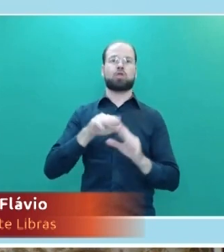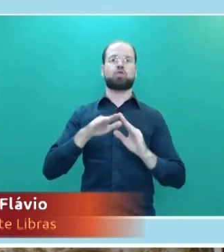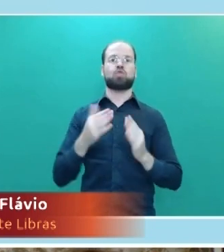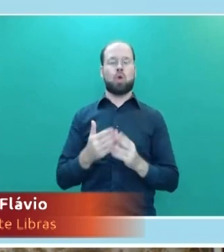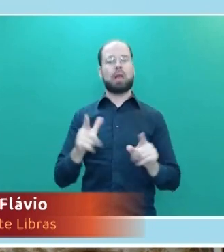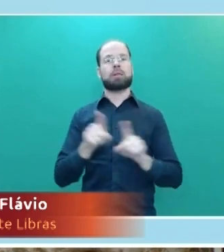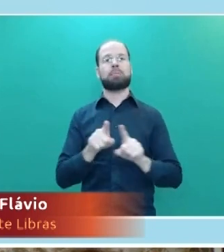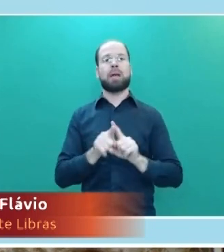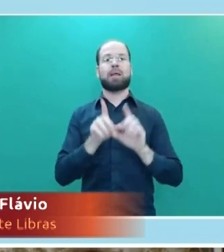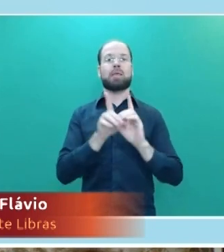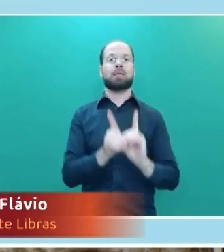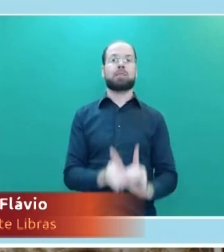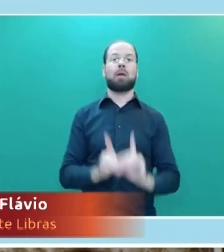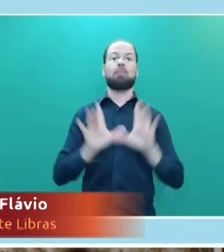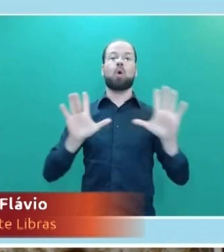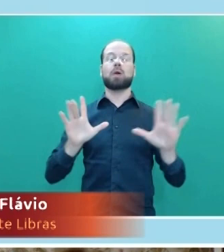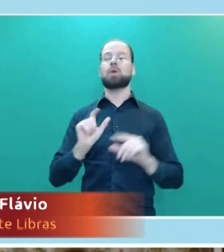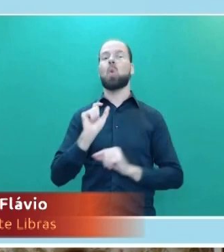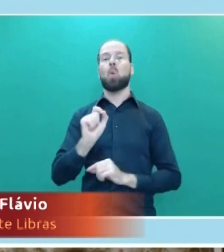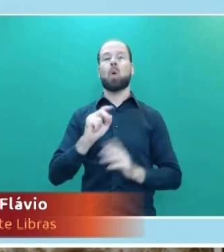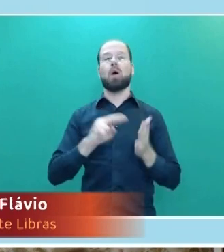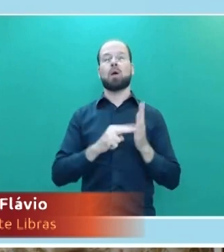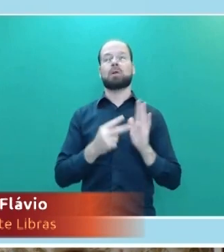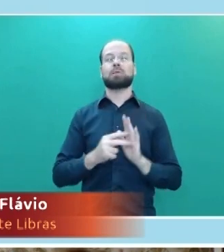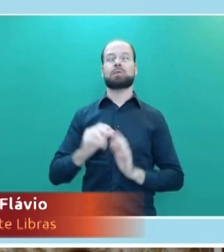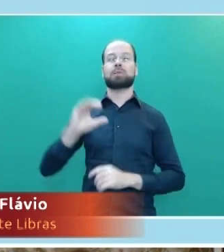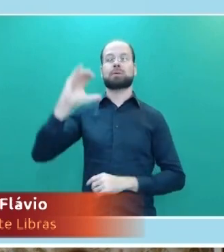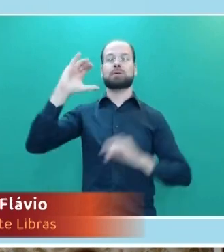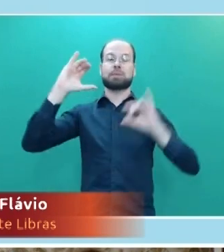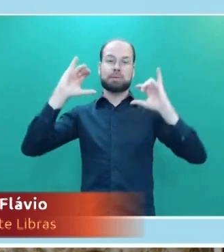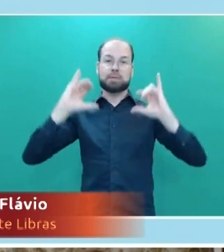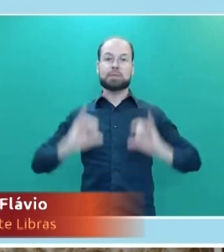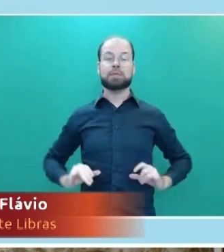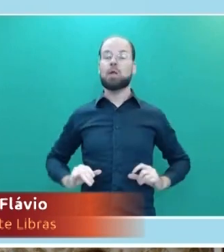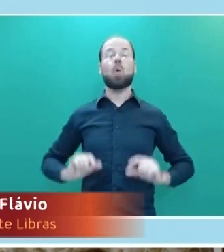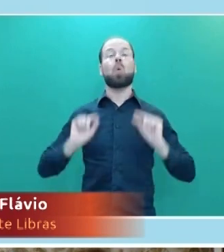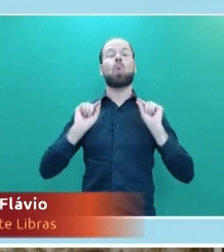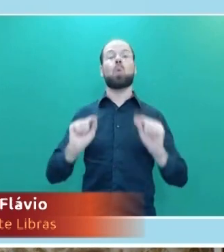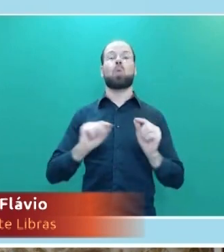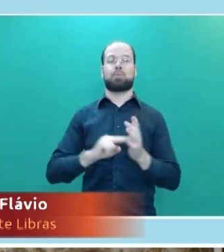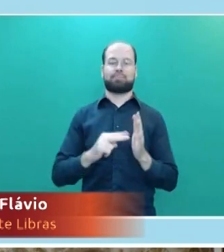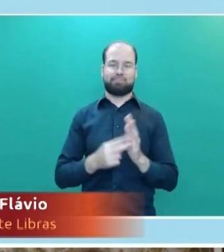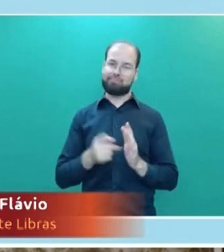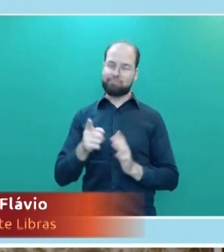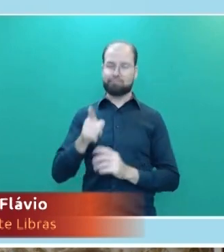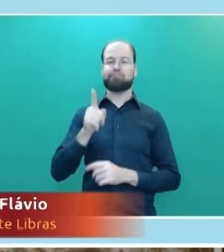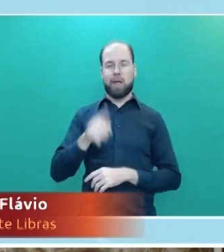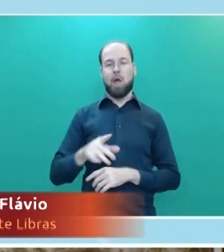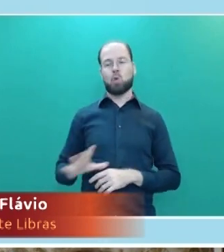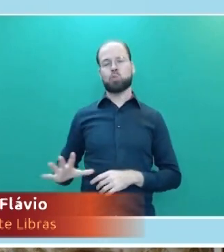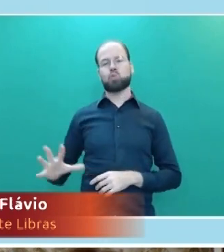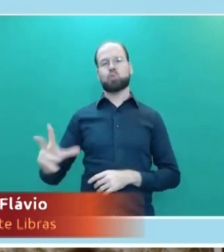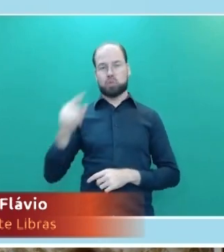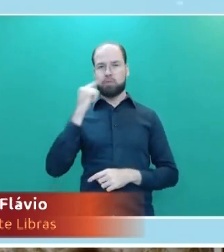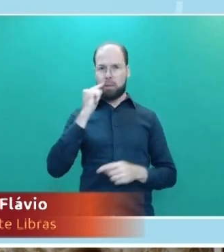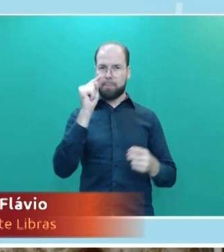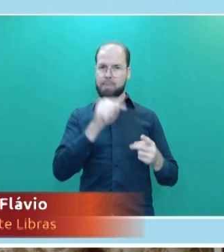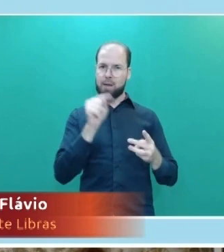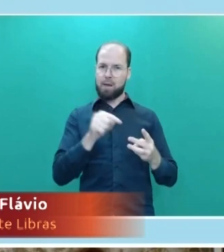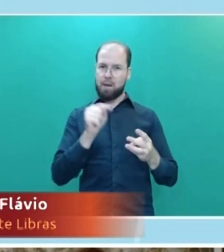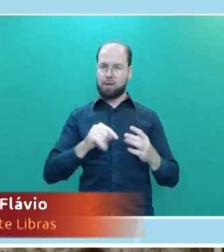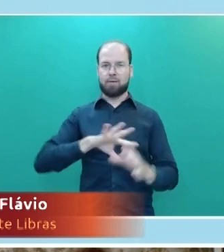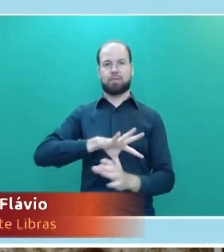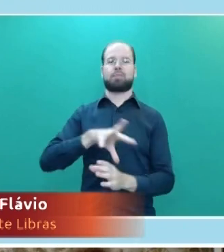ser cidadão nesse país. Eu acho que isso está no bolo disso, né? Eu acho que está no cerne